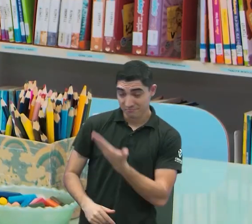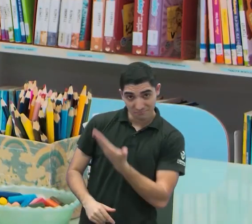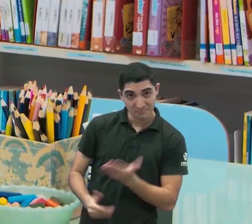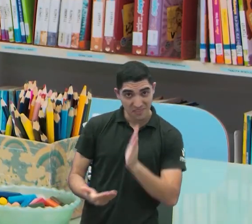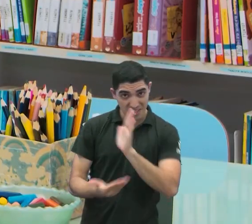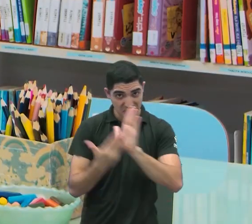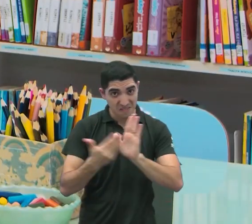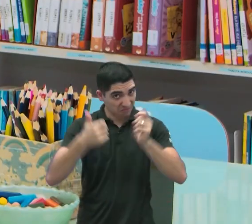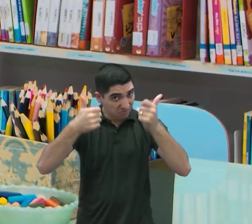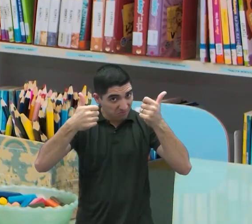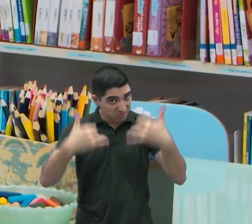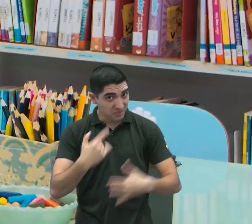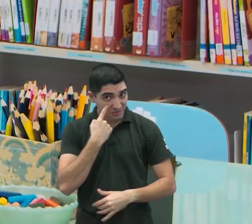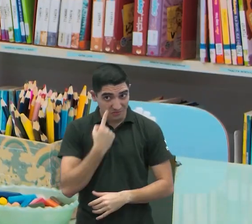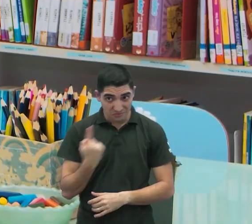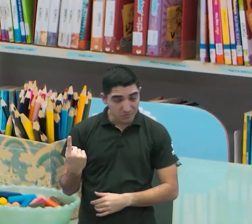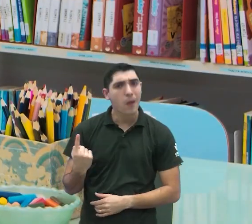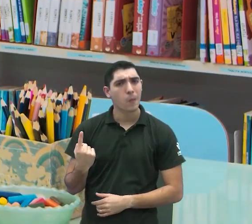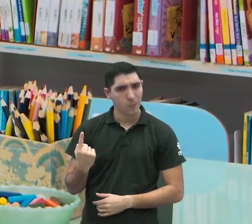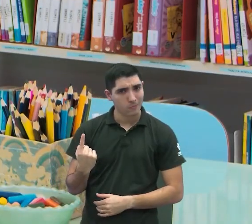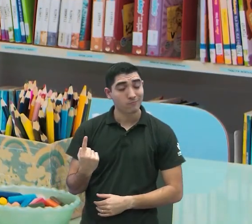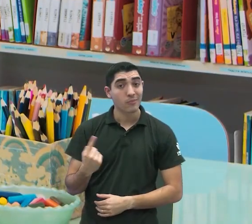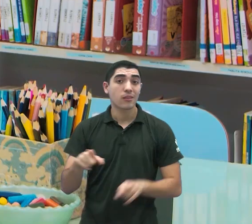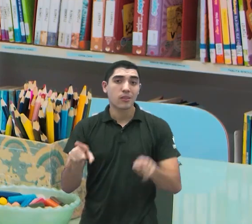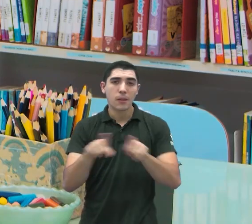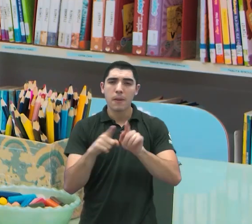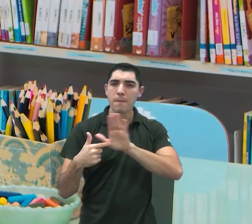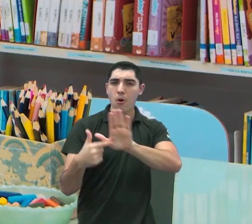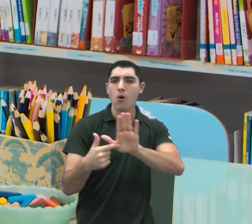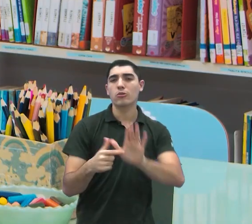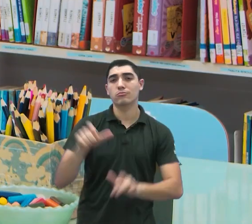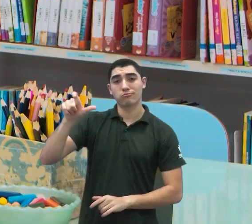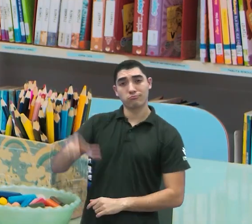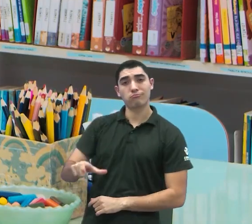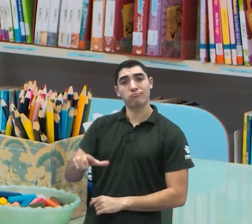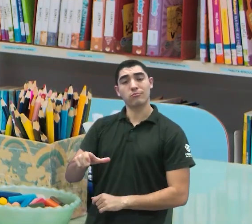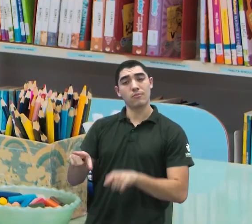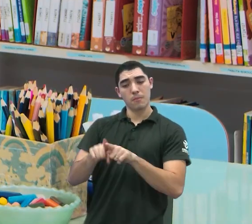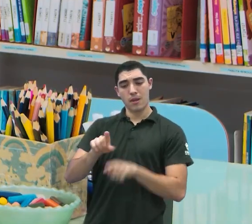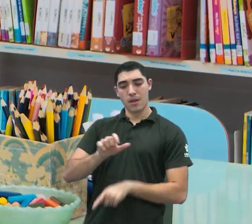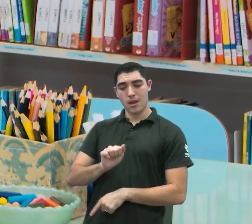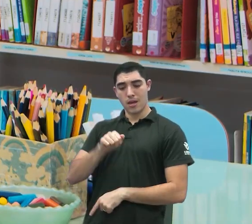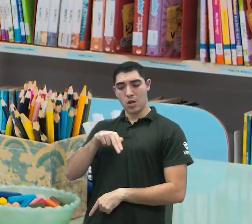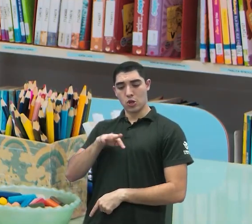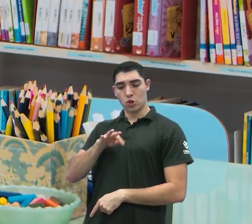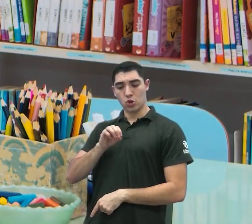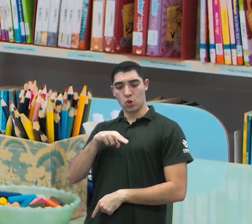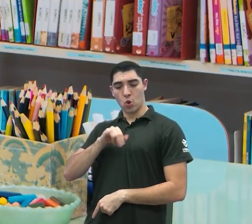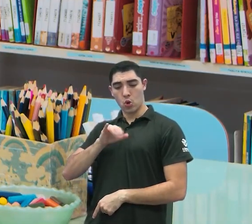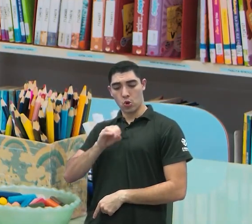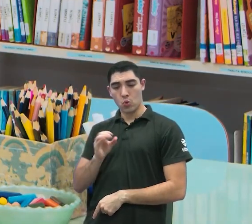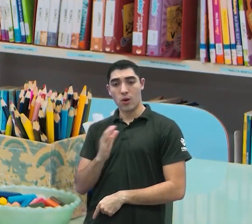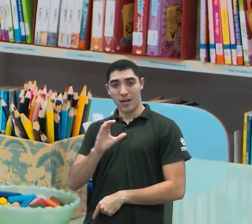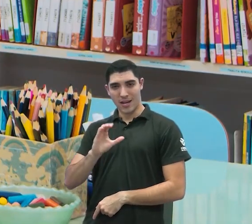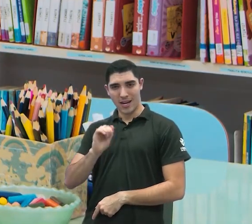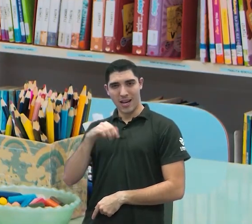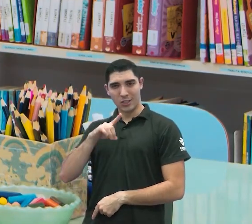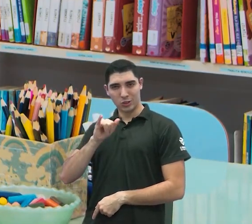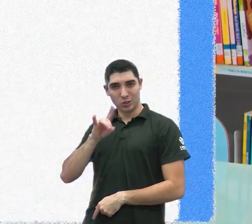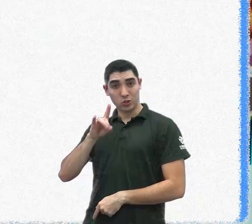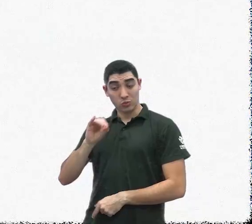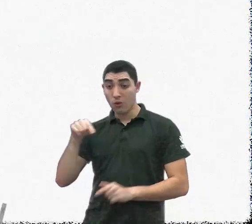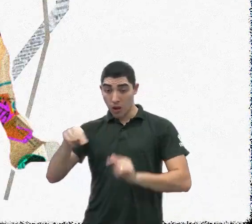na introdução deste livro, ao citar Antônio Cândido e o direito à literatura, o acesso à leitura é um direito de